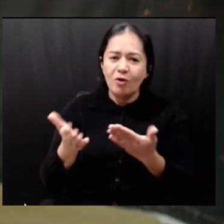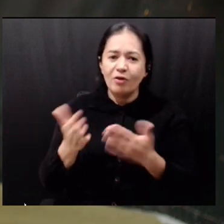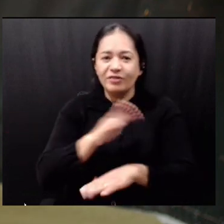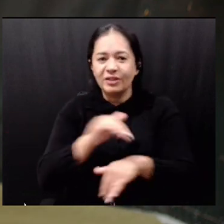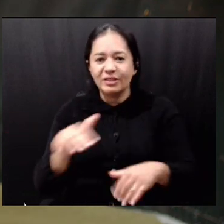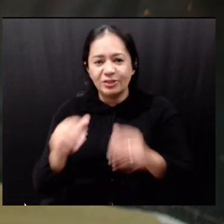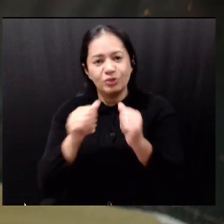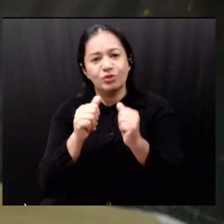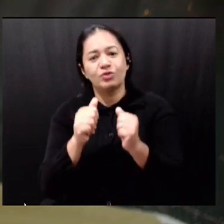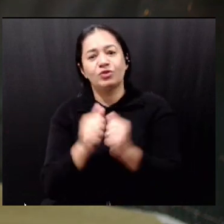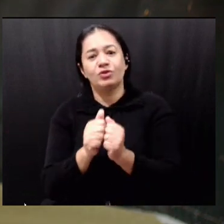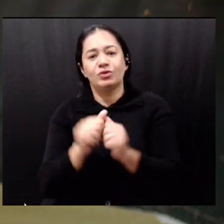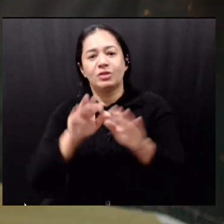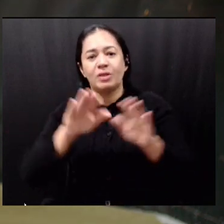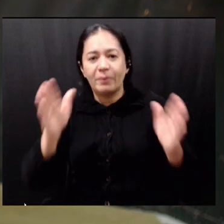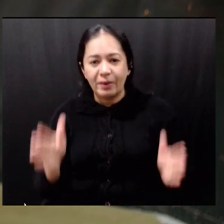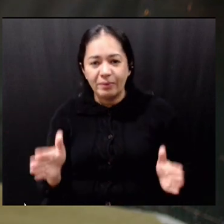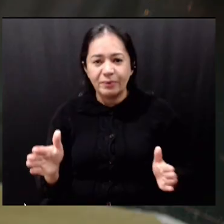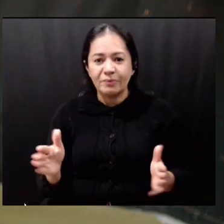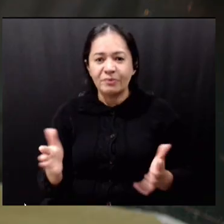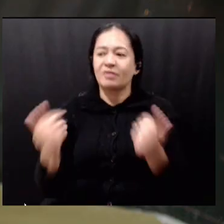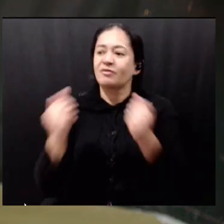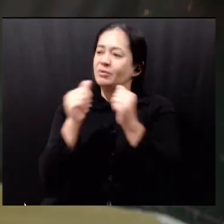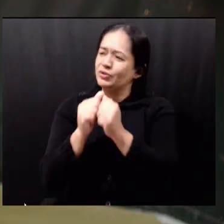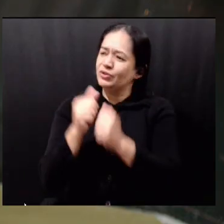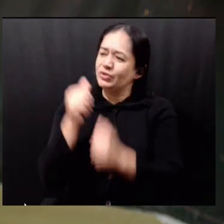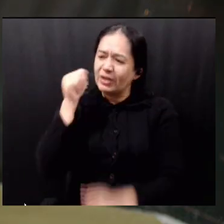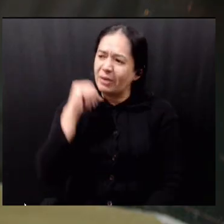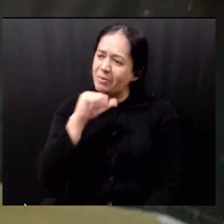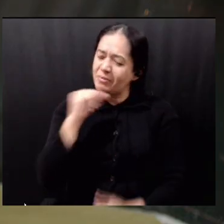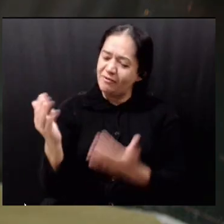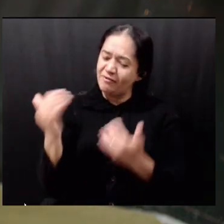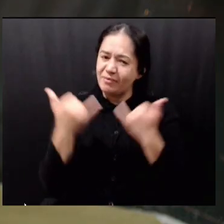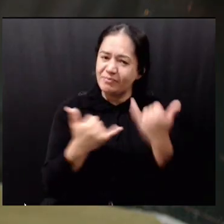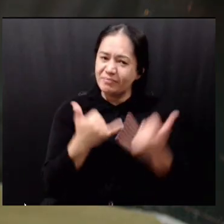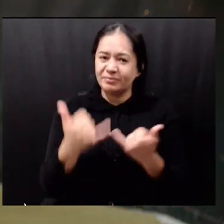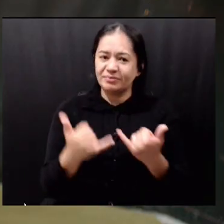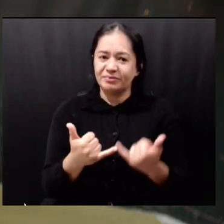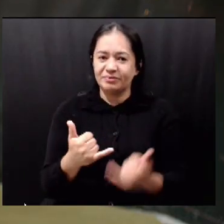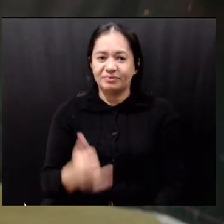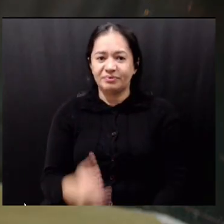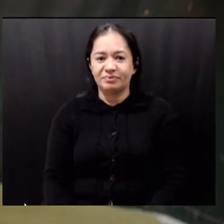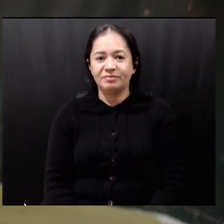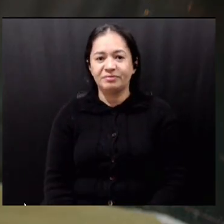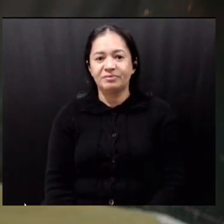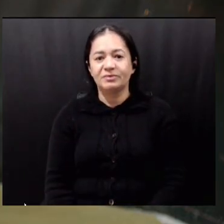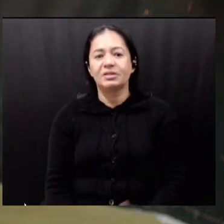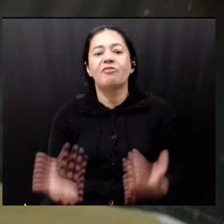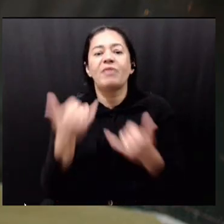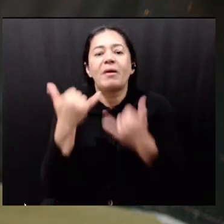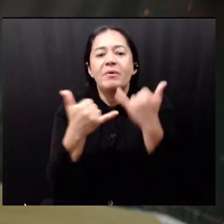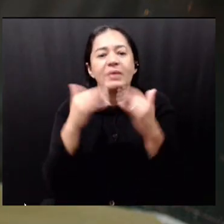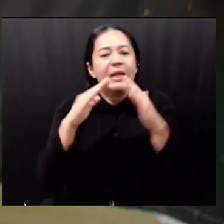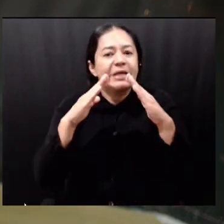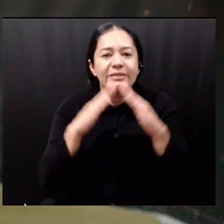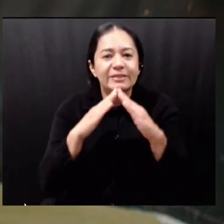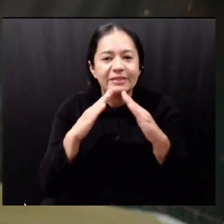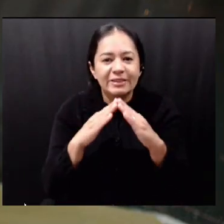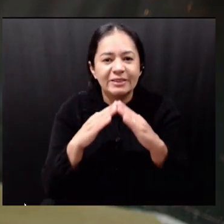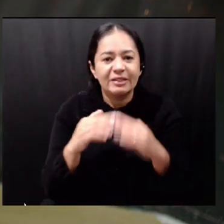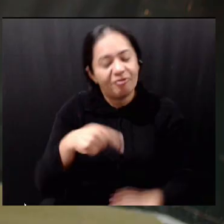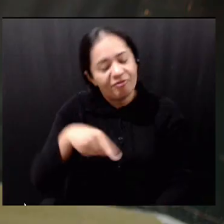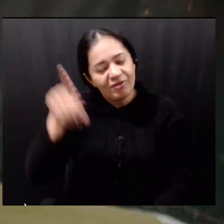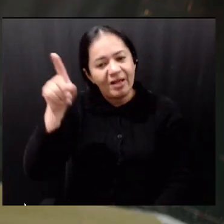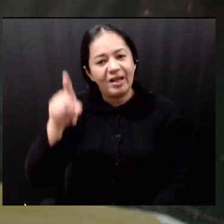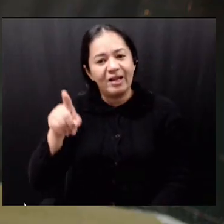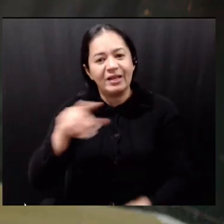mesa. Vamos cozinhar com a mamãe? Vamos brincar, né? De fazer comidinha. Rubê, não tenho tempo. Vamos brincar de casinha, né? Faz a criança entrar no seu